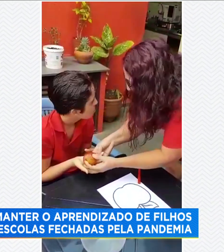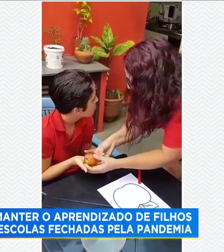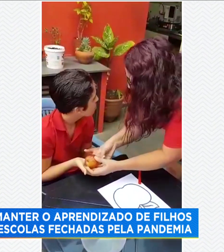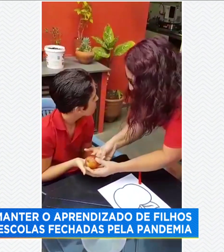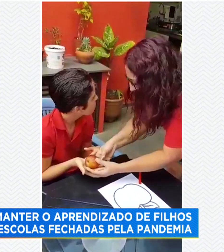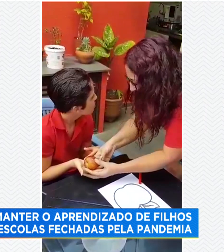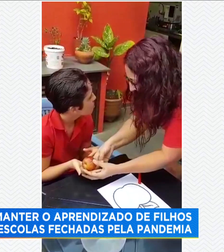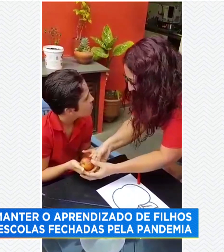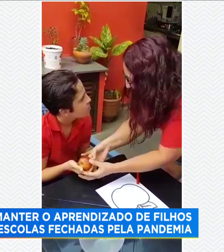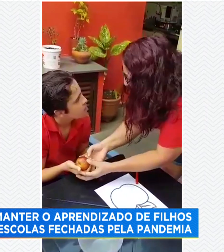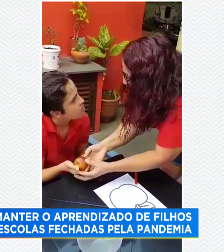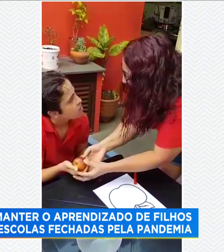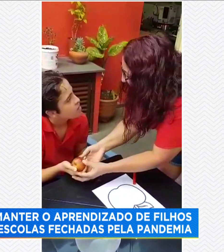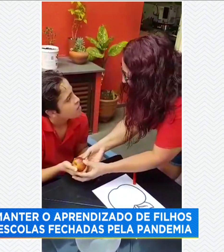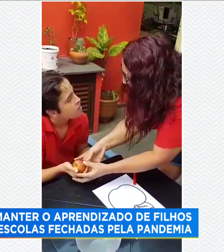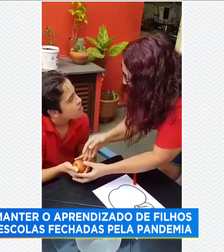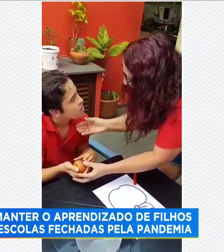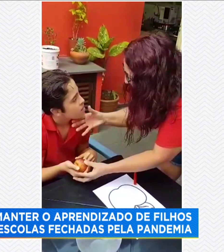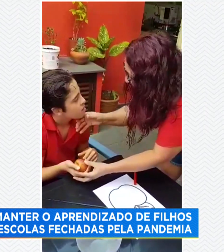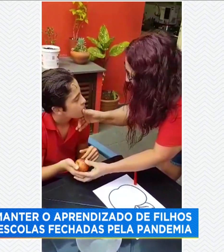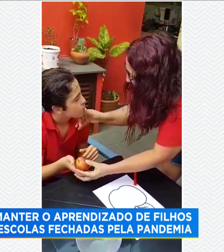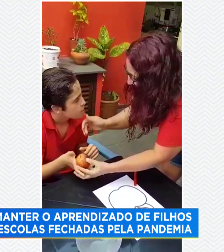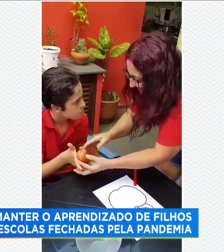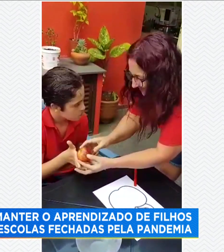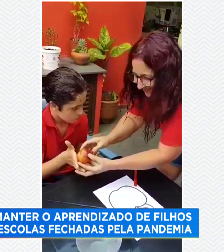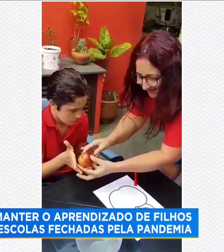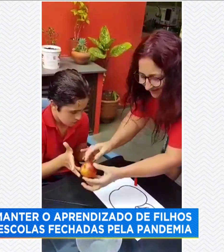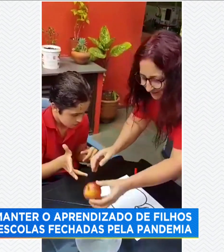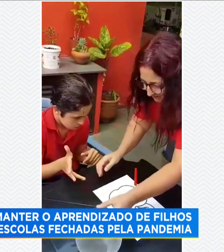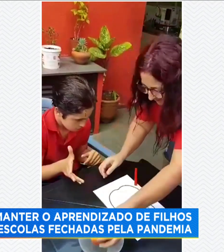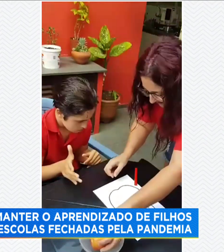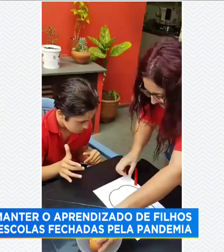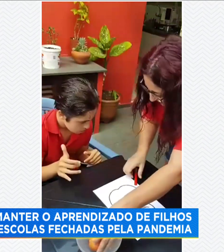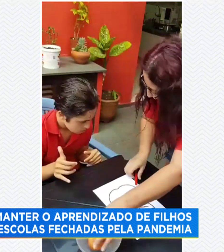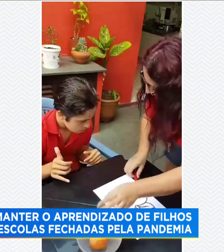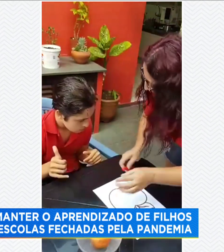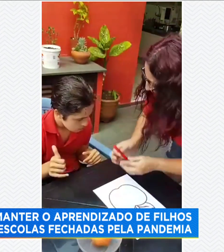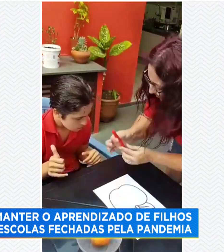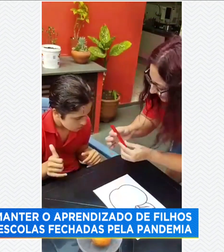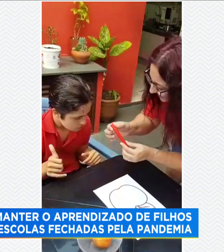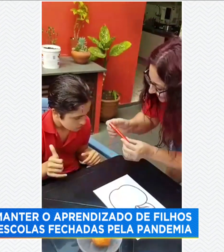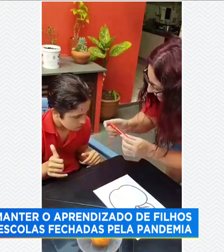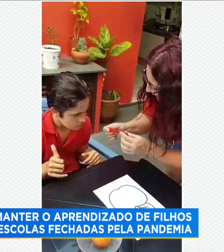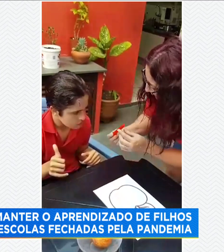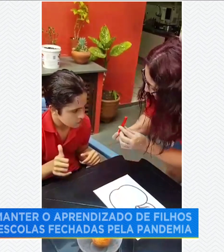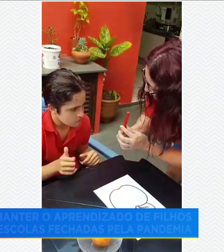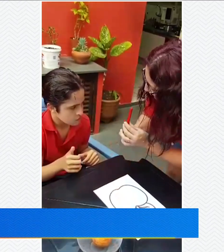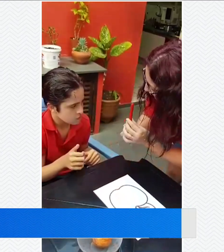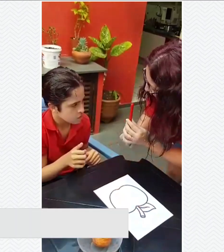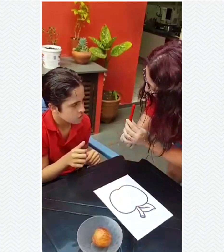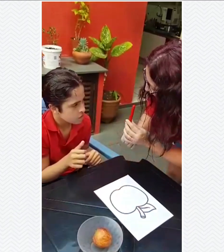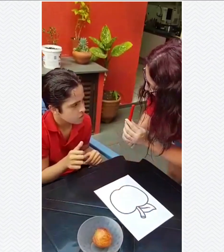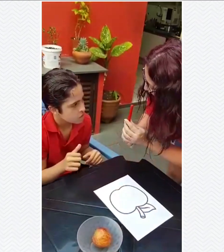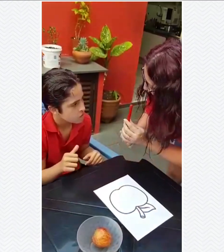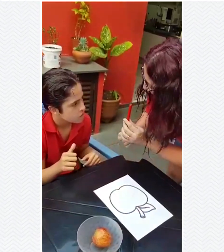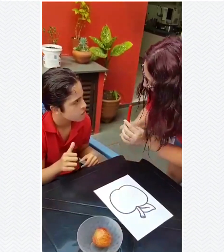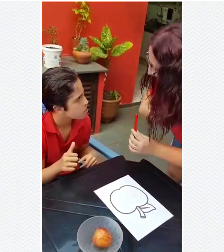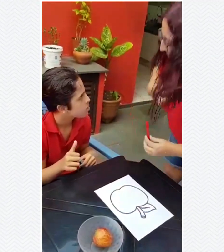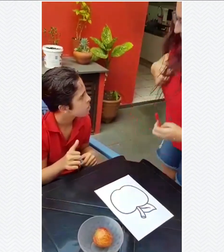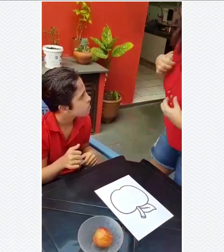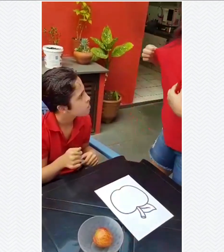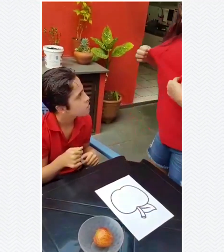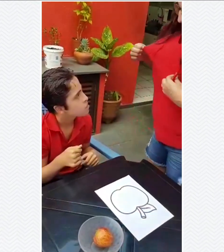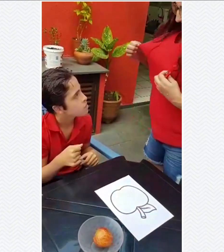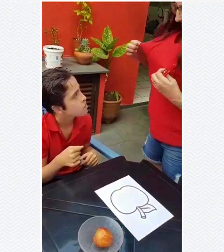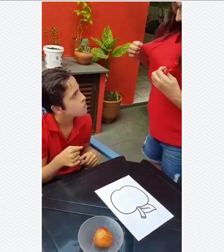Sozinho, mas sempre acompanhado, Raul descobre as cores. Ó, a caneta vermelha.